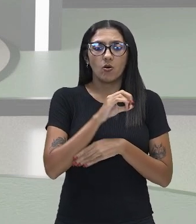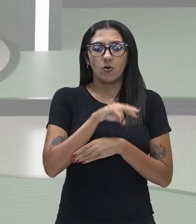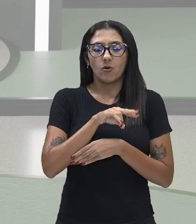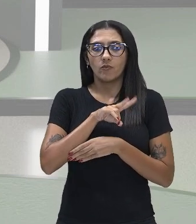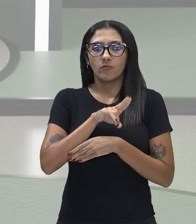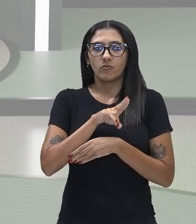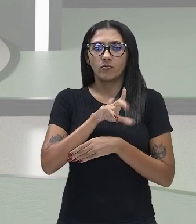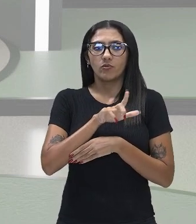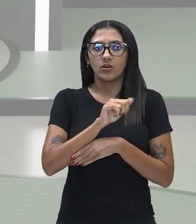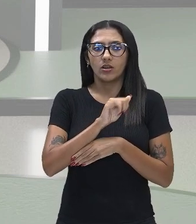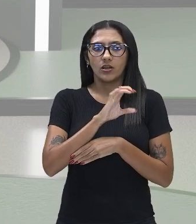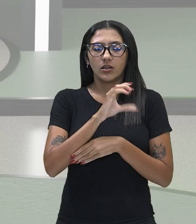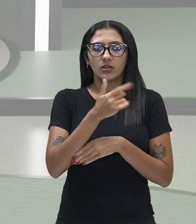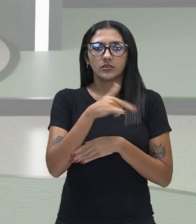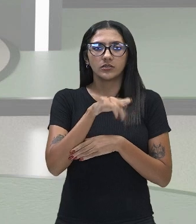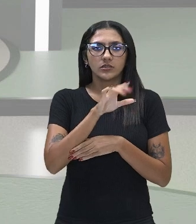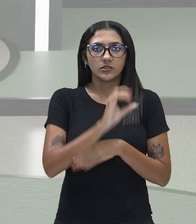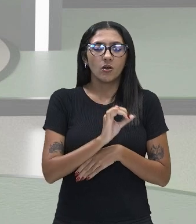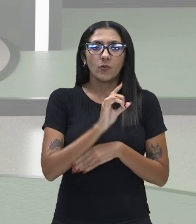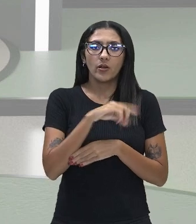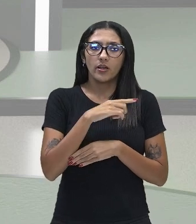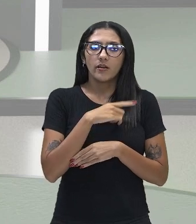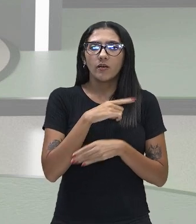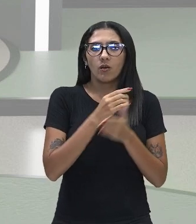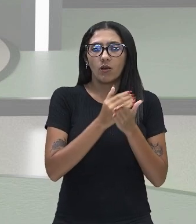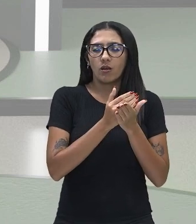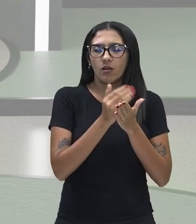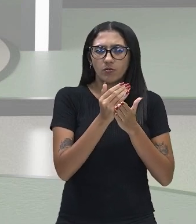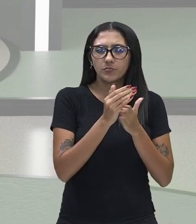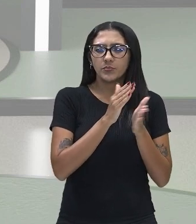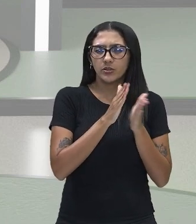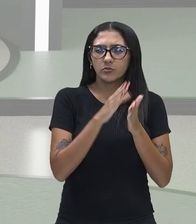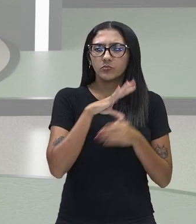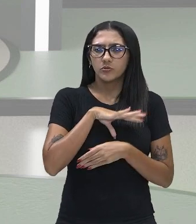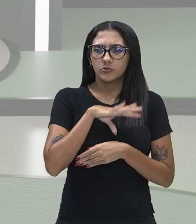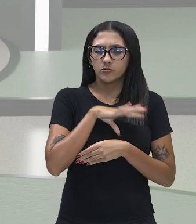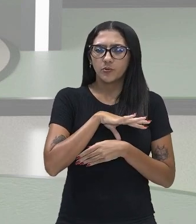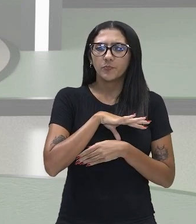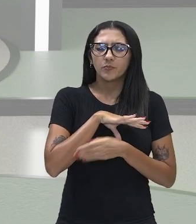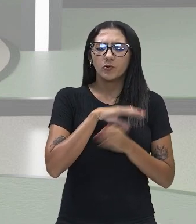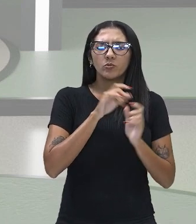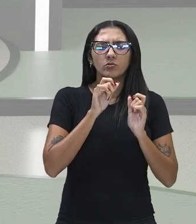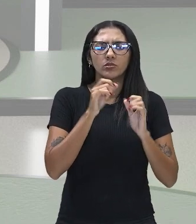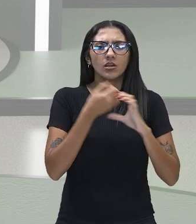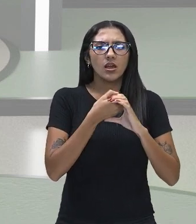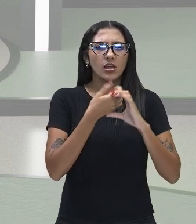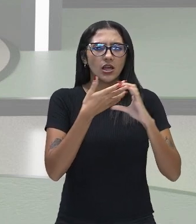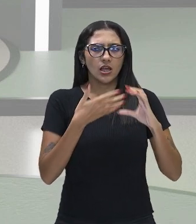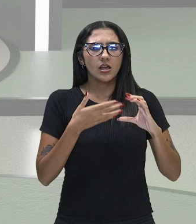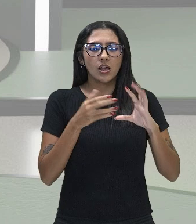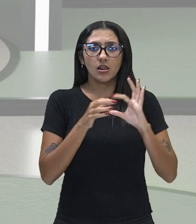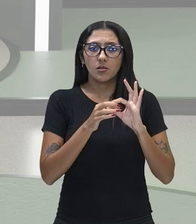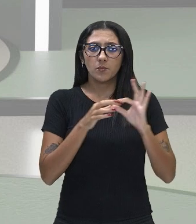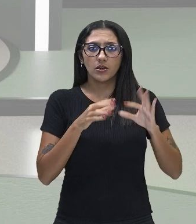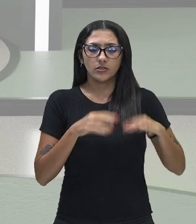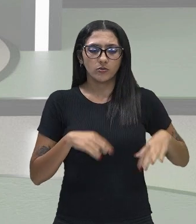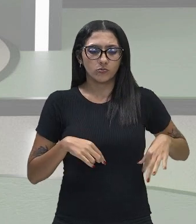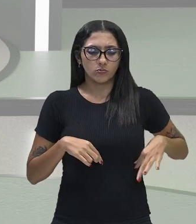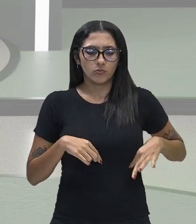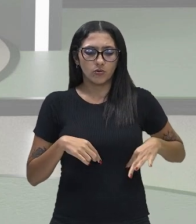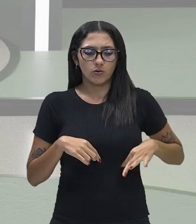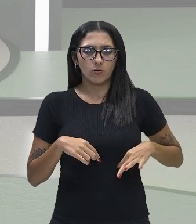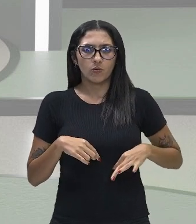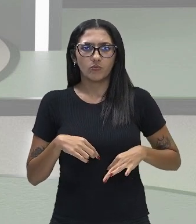é uma das fases da menstruação, caracterizada pelo quê? Pela liberação do óvulo